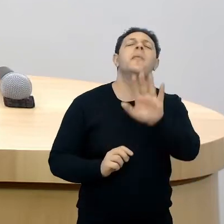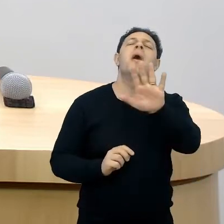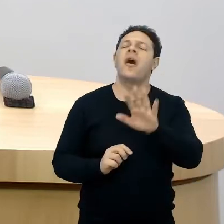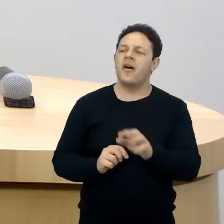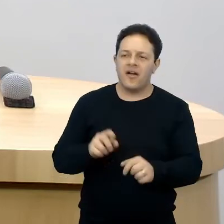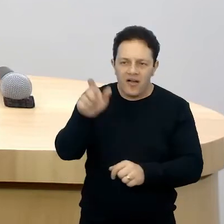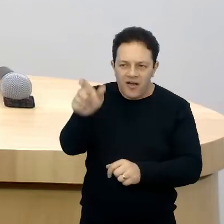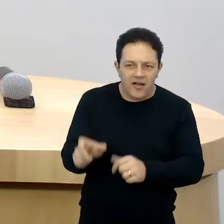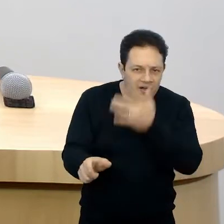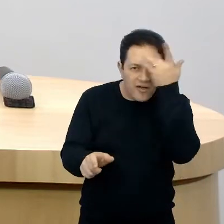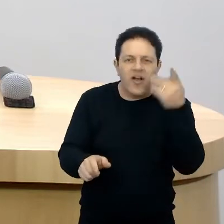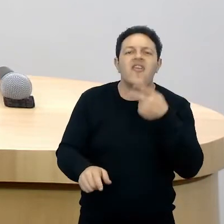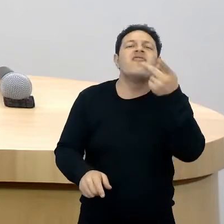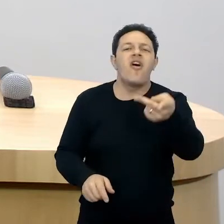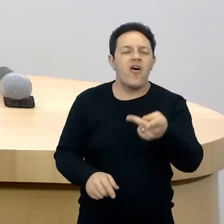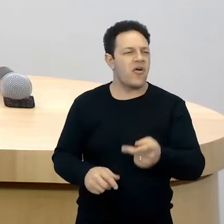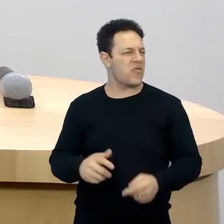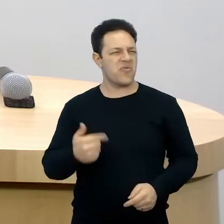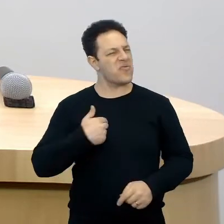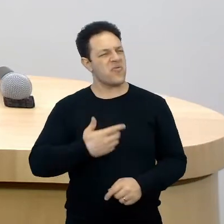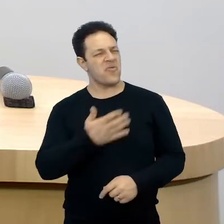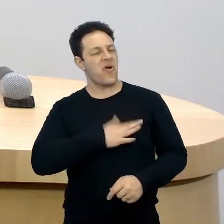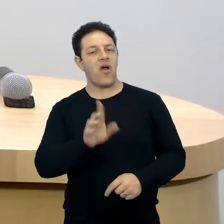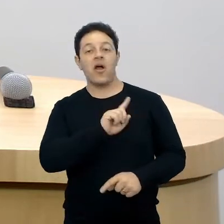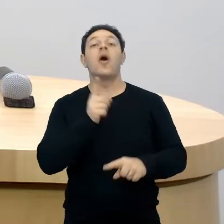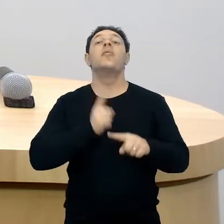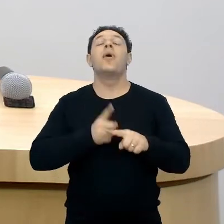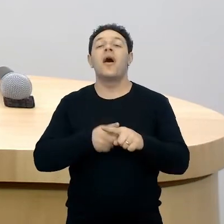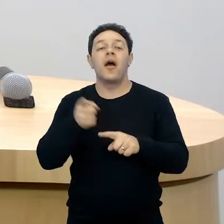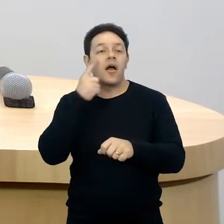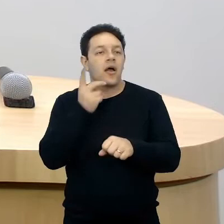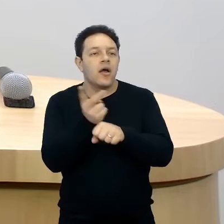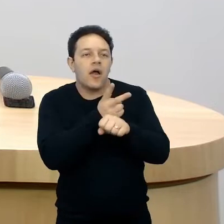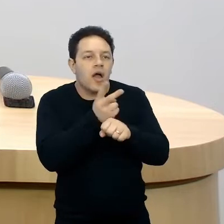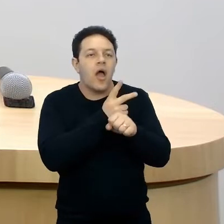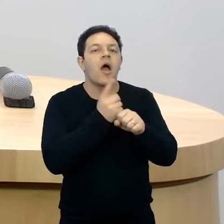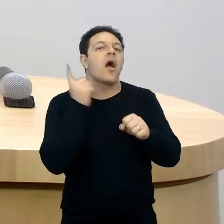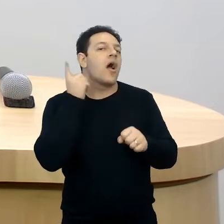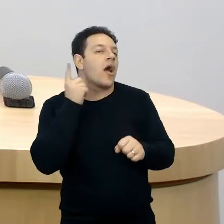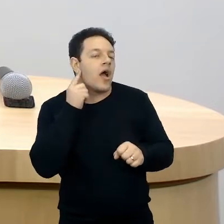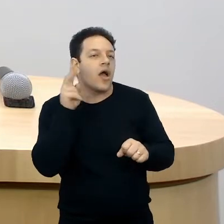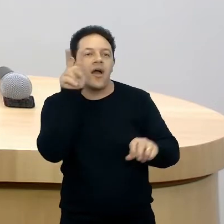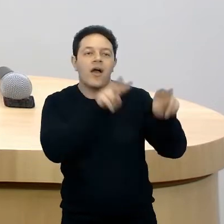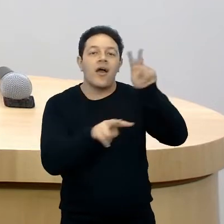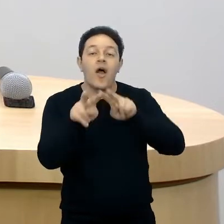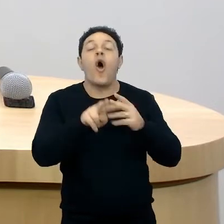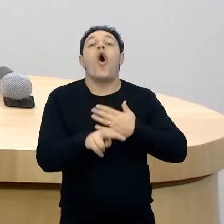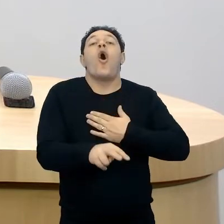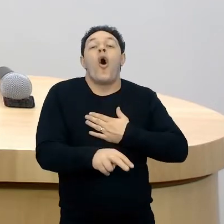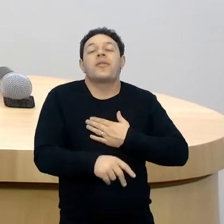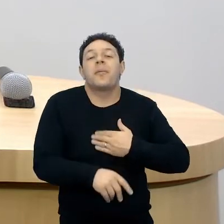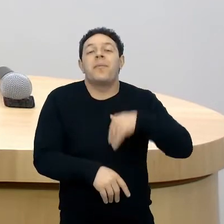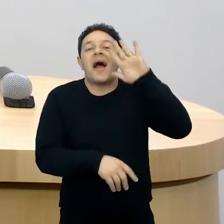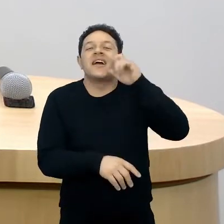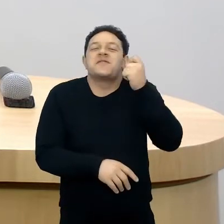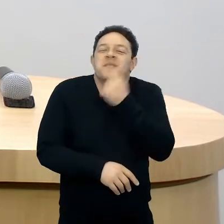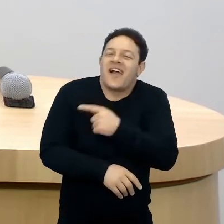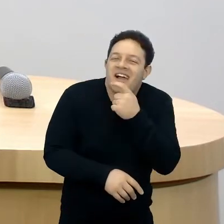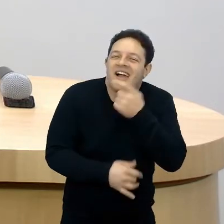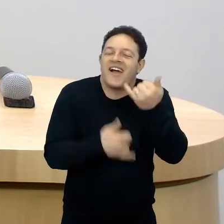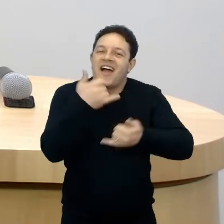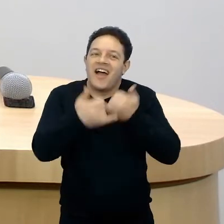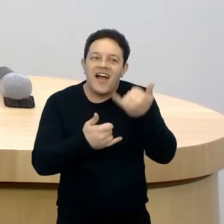de filme brasileiro porque ela procura o audiovisual mais relacionado ao entretenimento. Beleza, é uma questão de